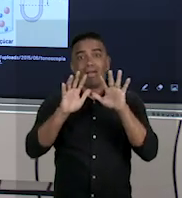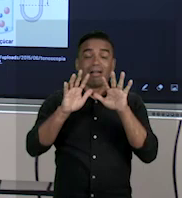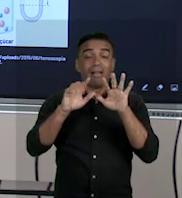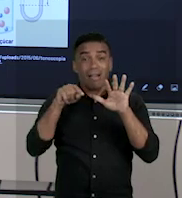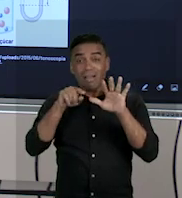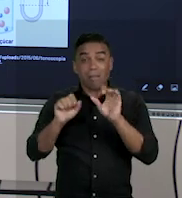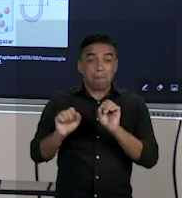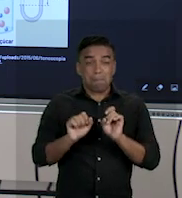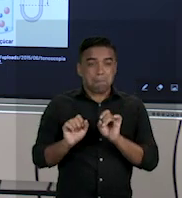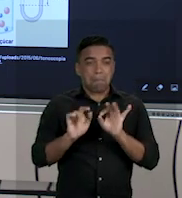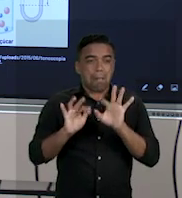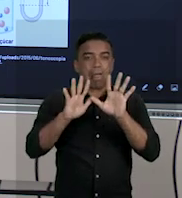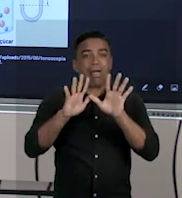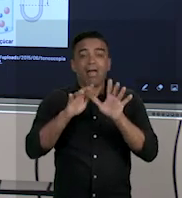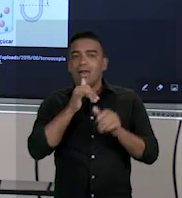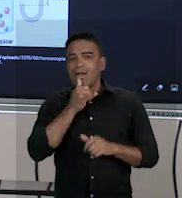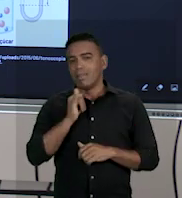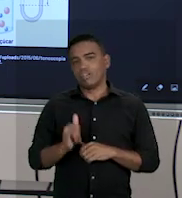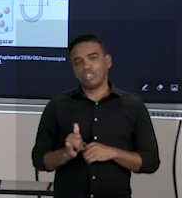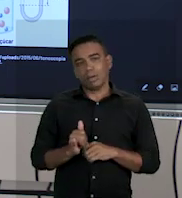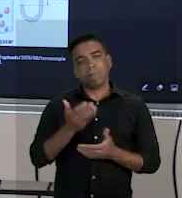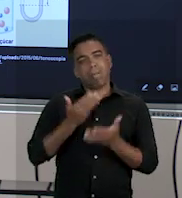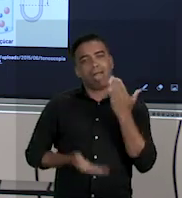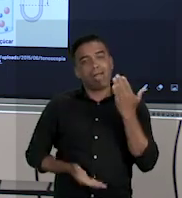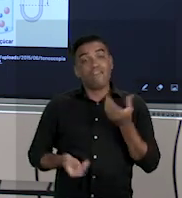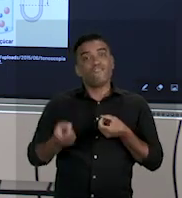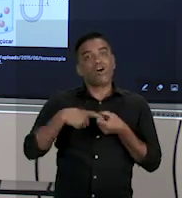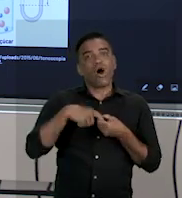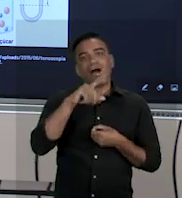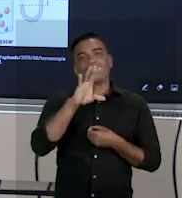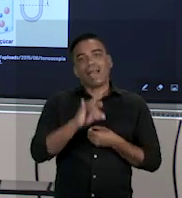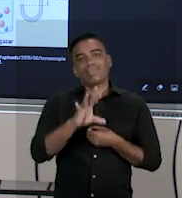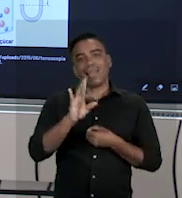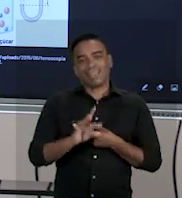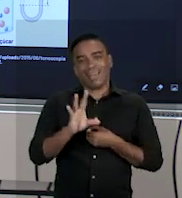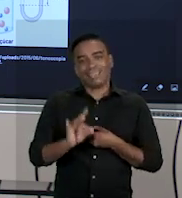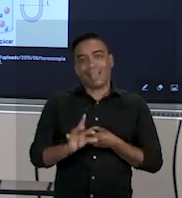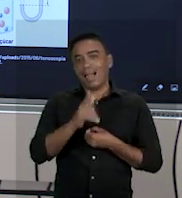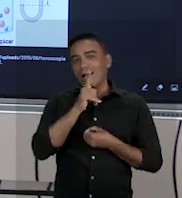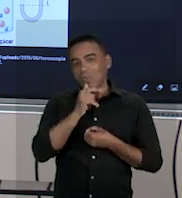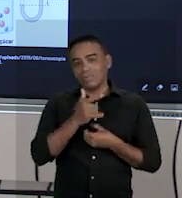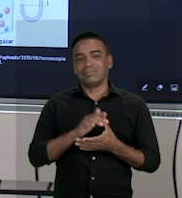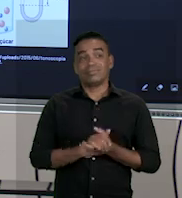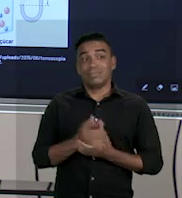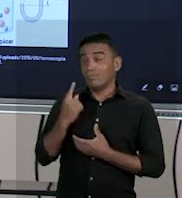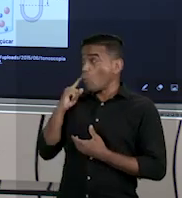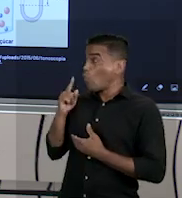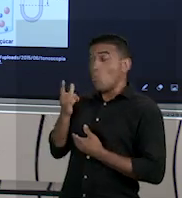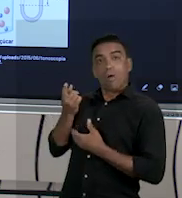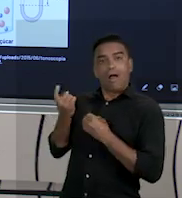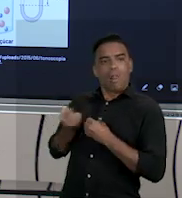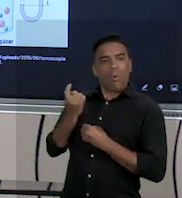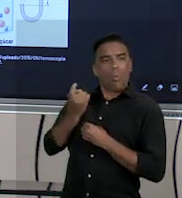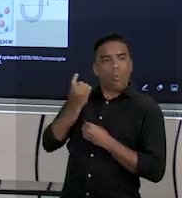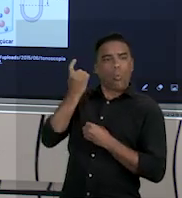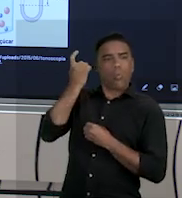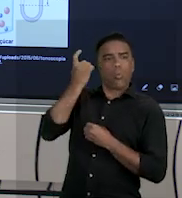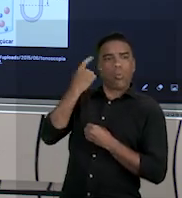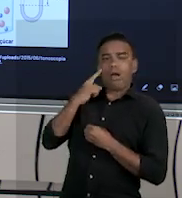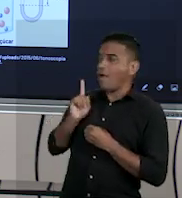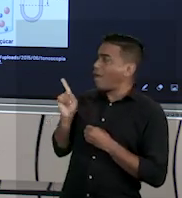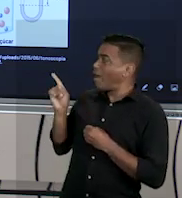vapores perdem energia e voltam para o estado de água. Então, isso aqui está em equilíbrio e eu tenho aqui uma altura, né,